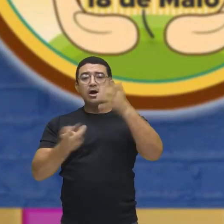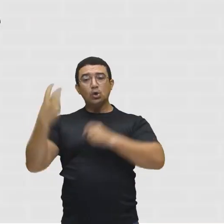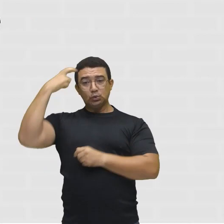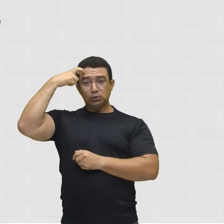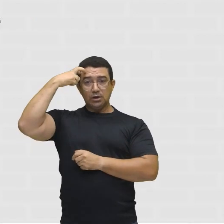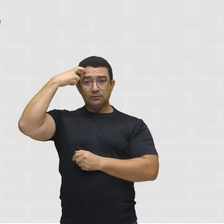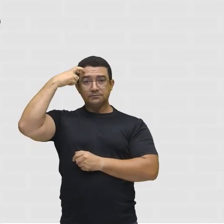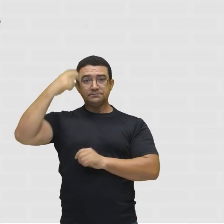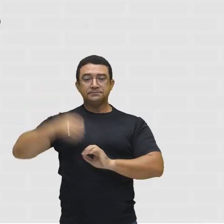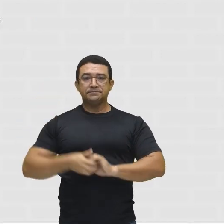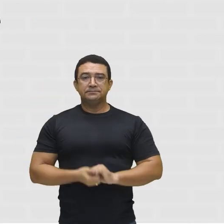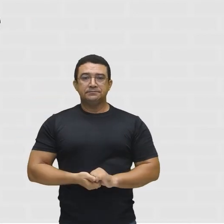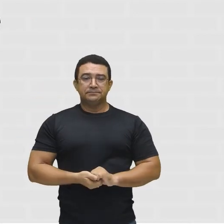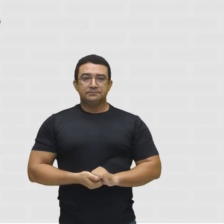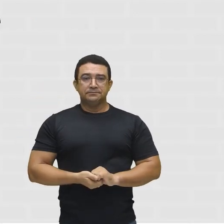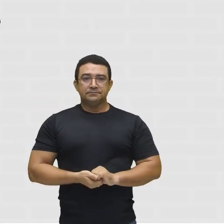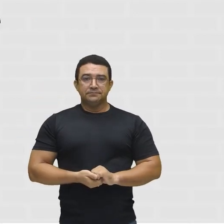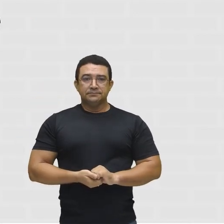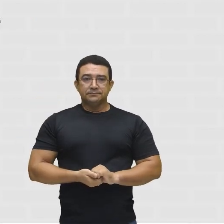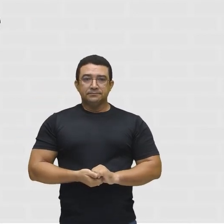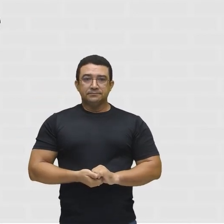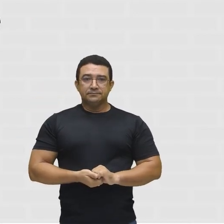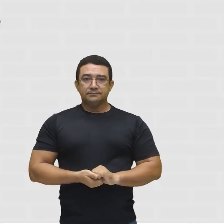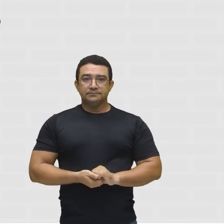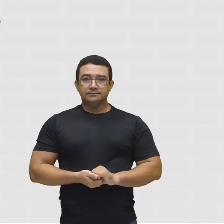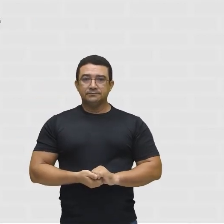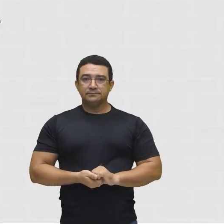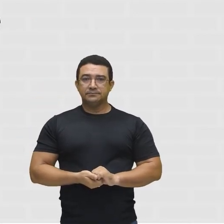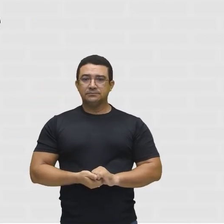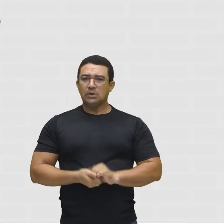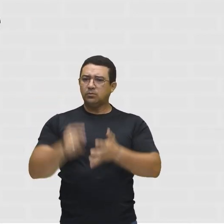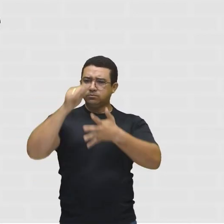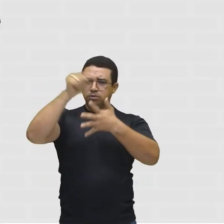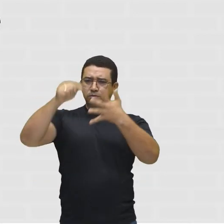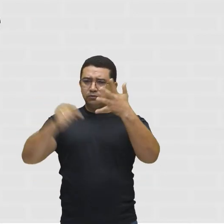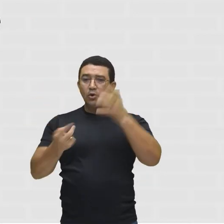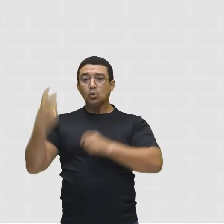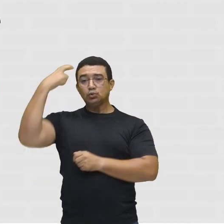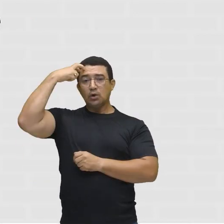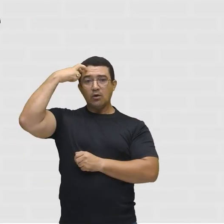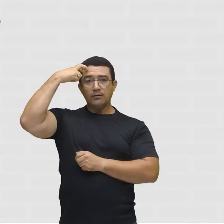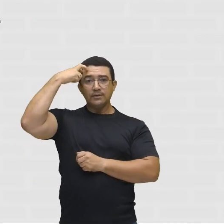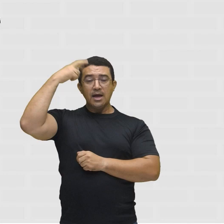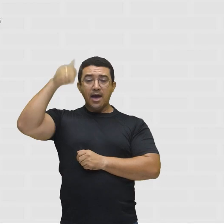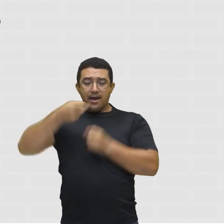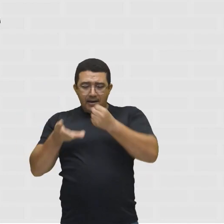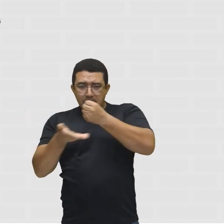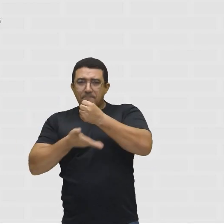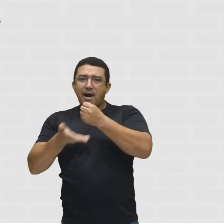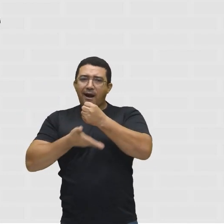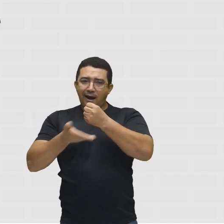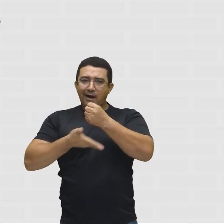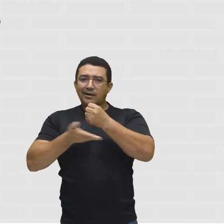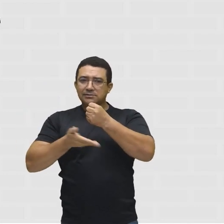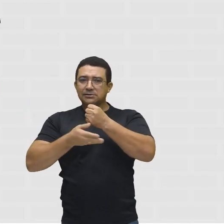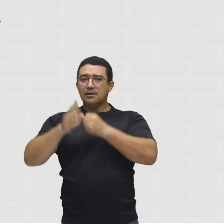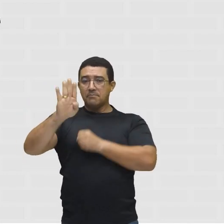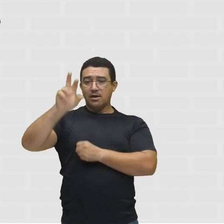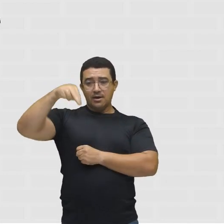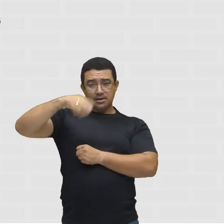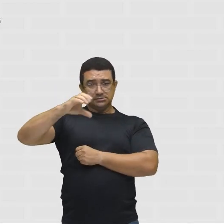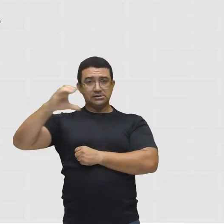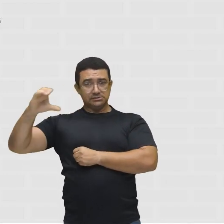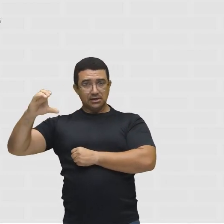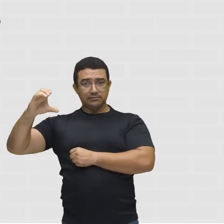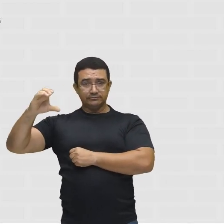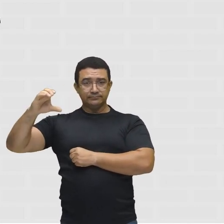ver? Então, aí nós temos o que seria o repertório cultural. Seria o quê? A Base Nacional Comum Curricular, que eu falei para vocês,